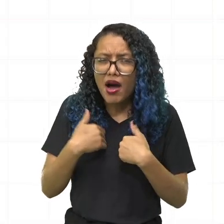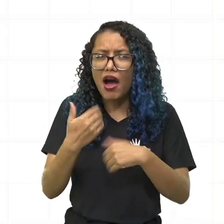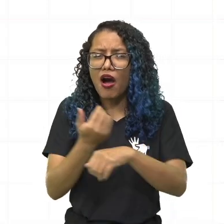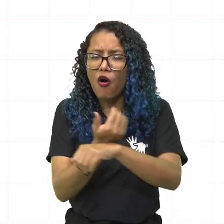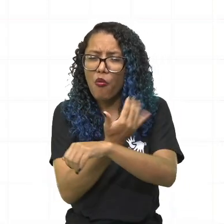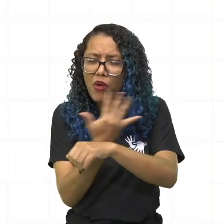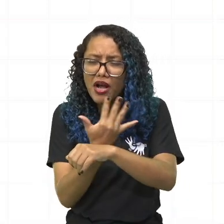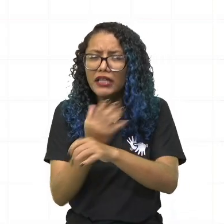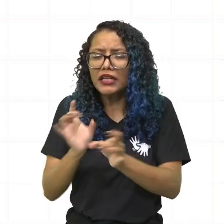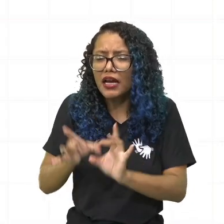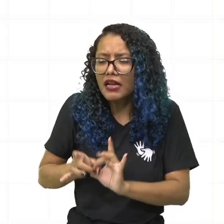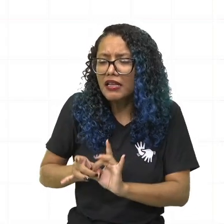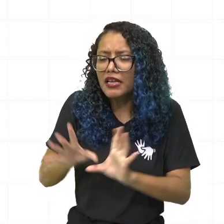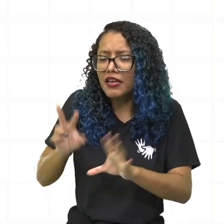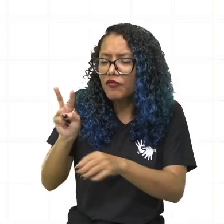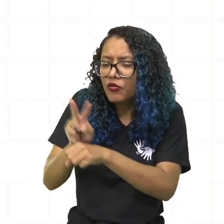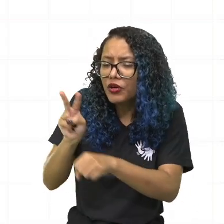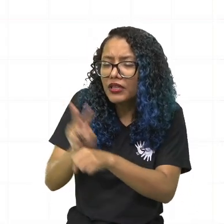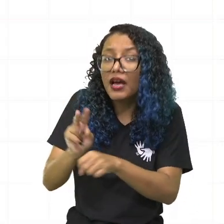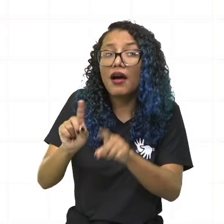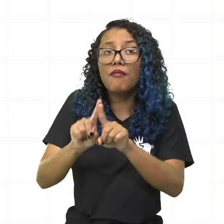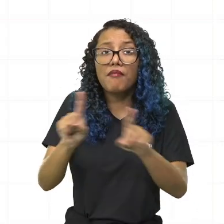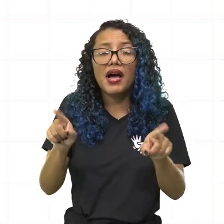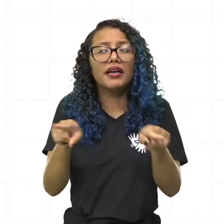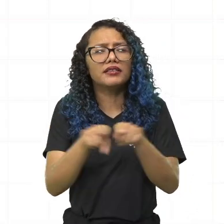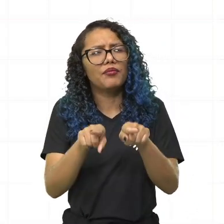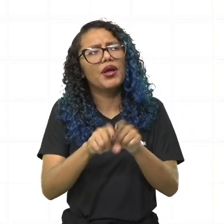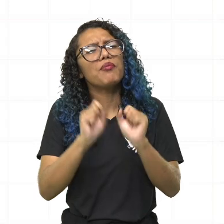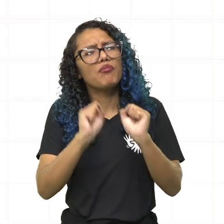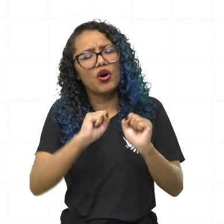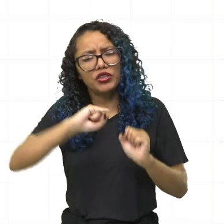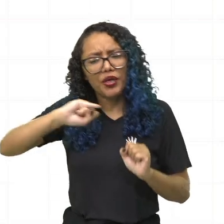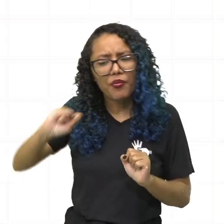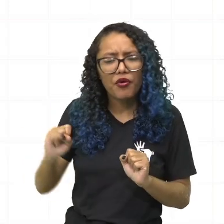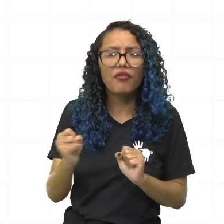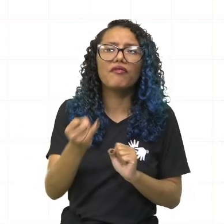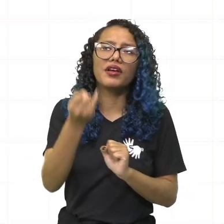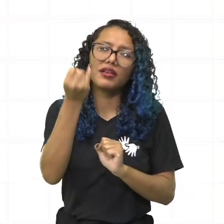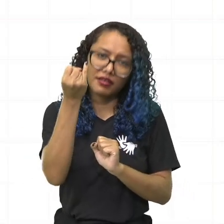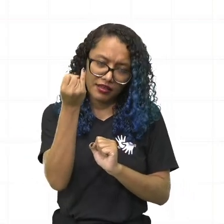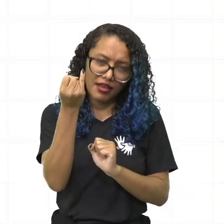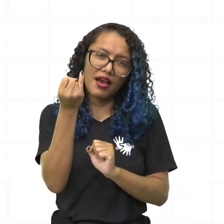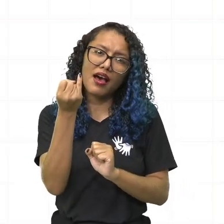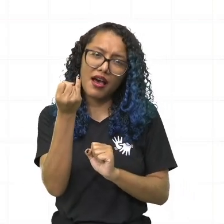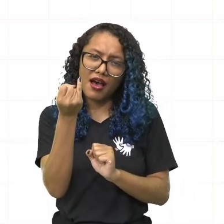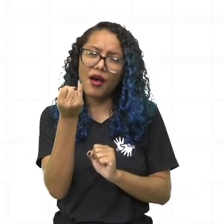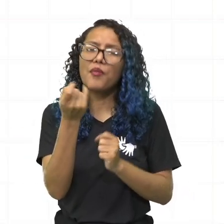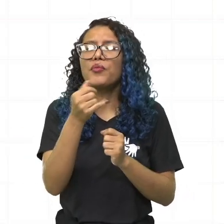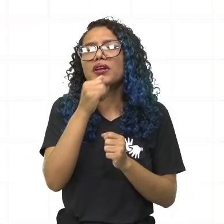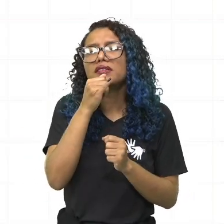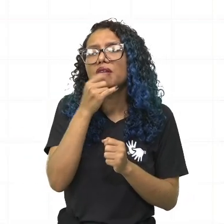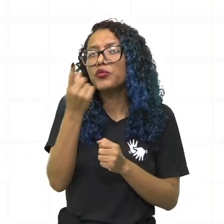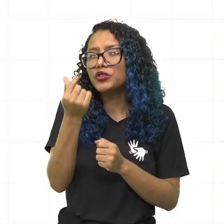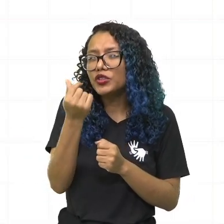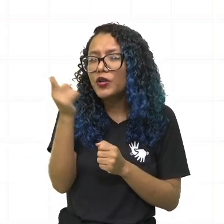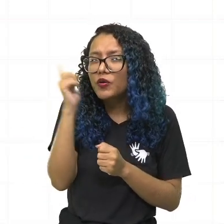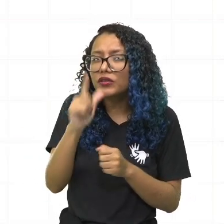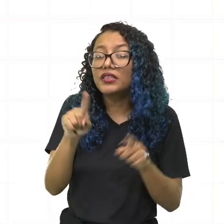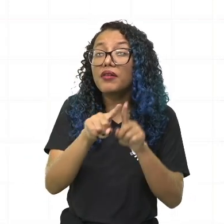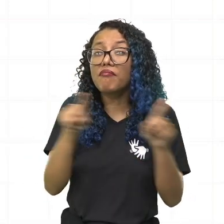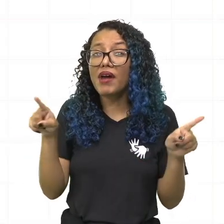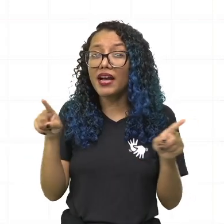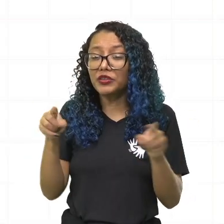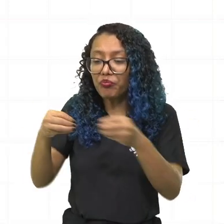preservados, mas ao mesmo tempo vamos usar essa natureza aí para ganhar dinheiro, só que de um jeito ali, né, sem